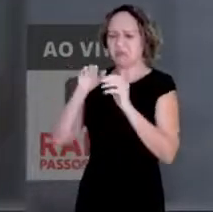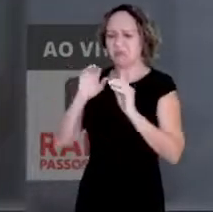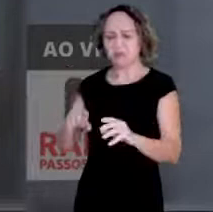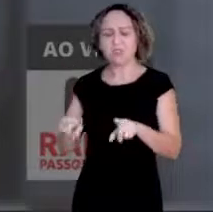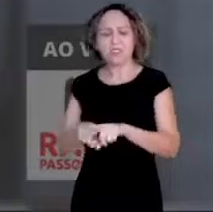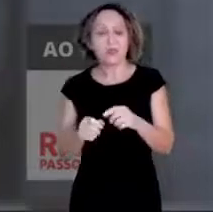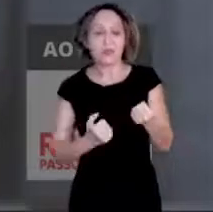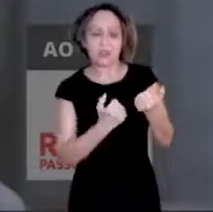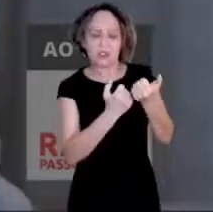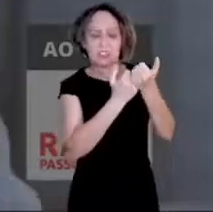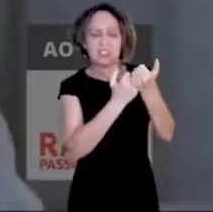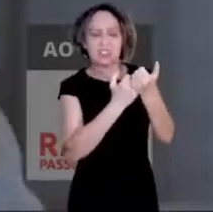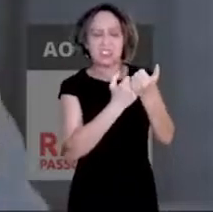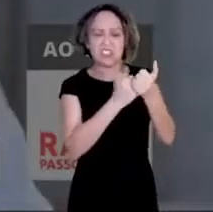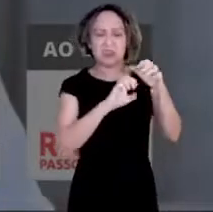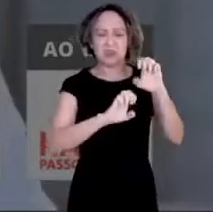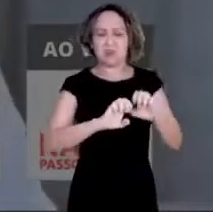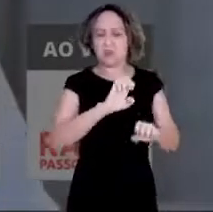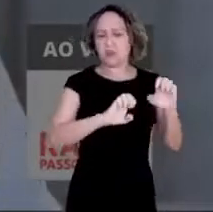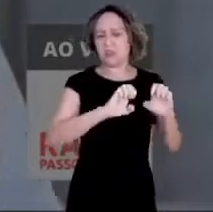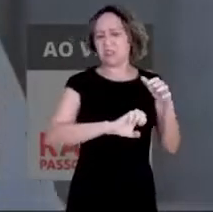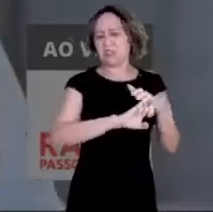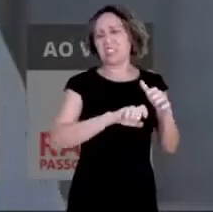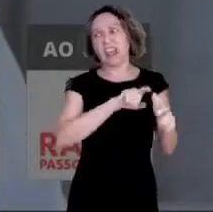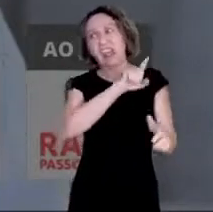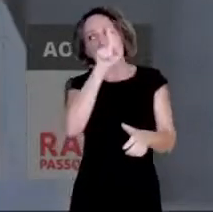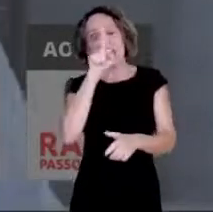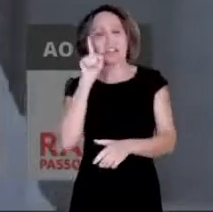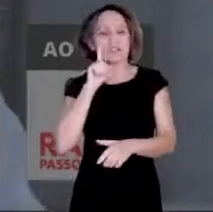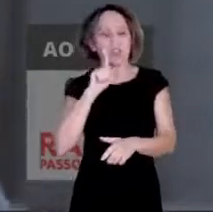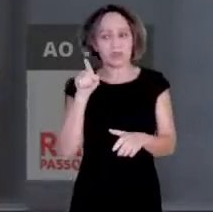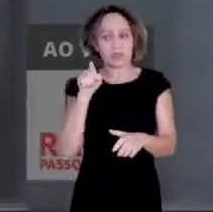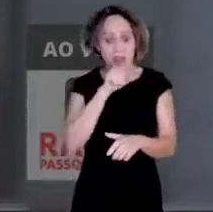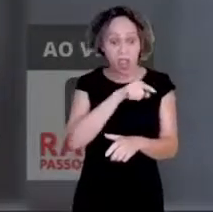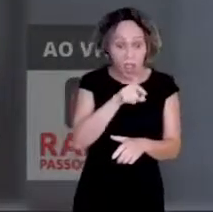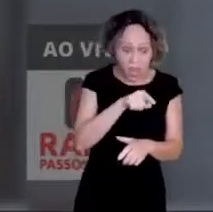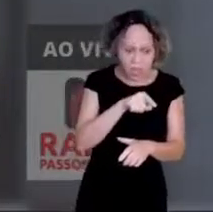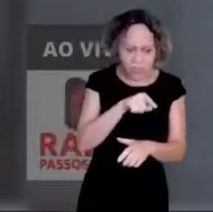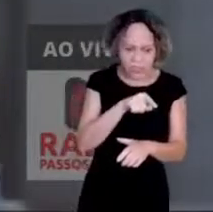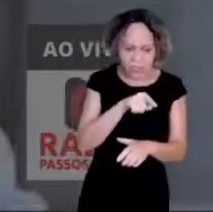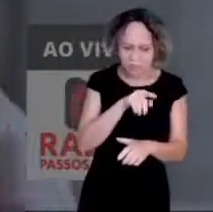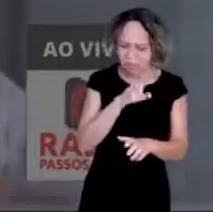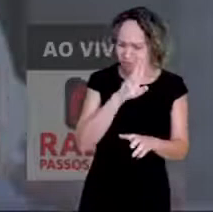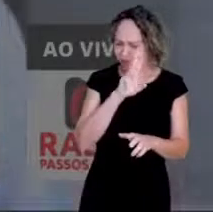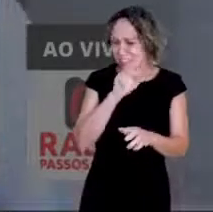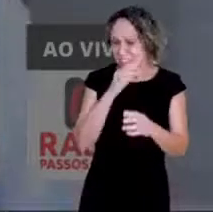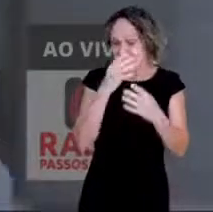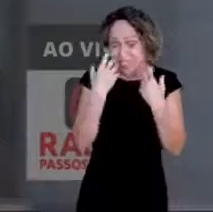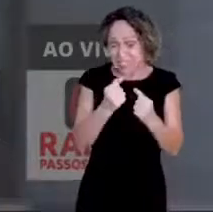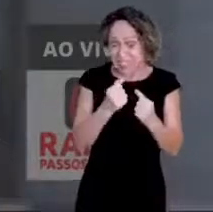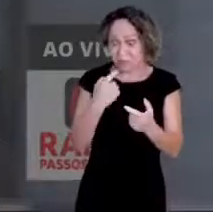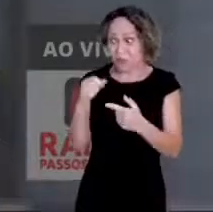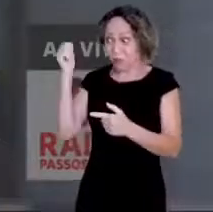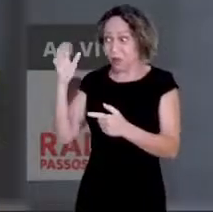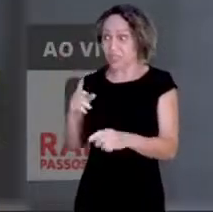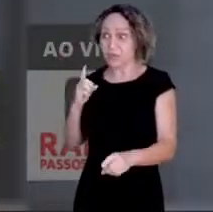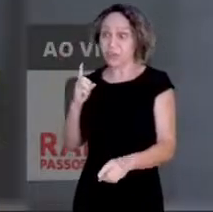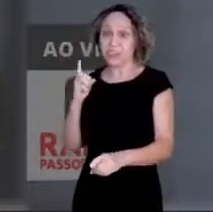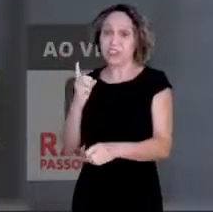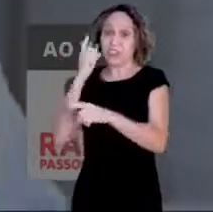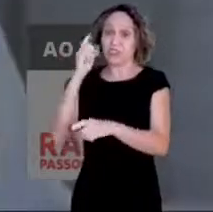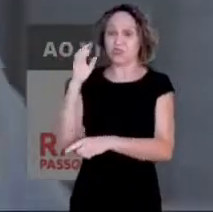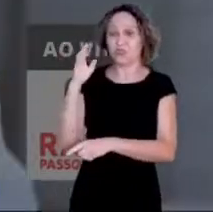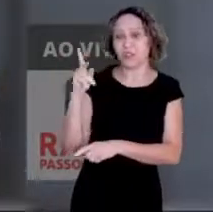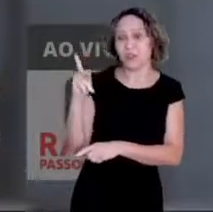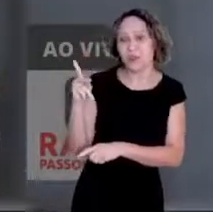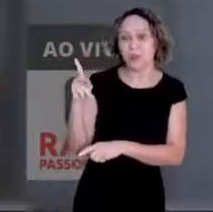no supermercado comprar comida. Esse era o ponto. Porque a comida é transportada por transporte a gasolina e a diesel. Isso custa muito caro